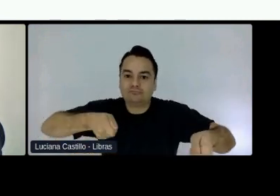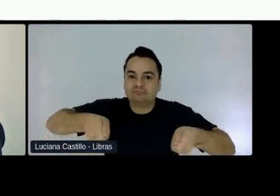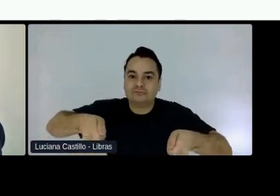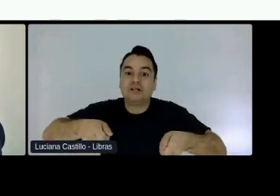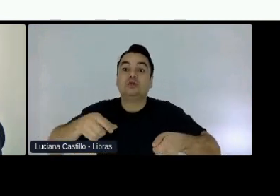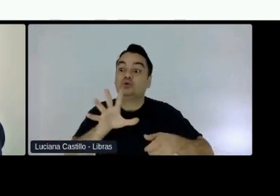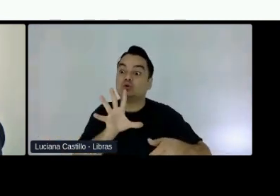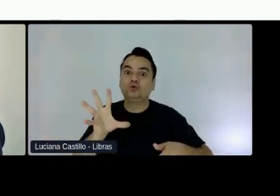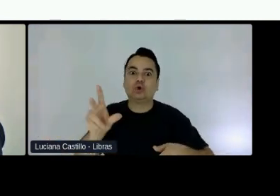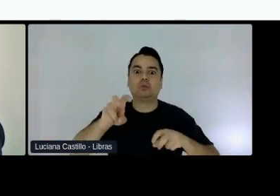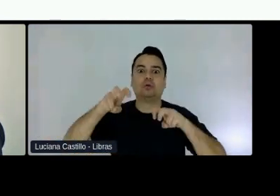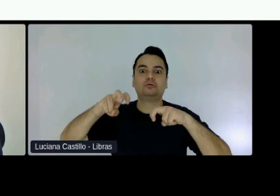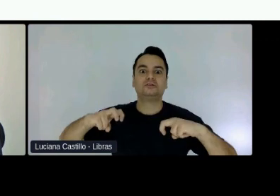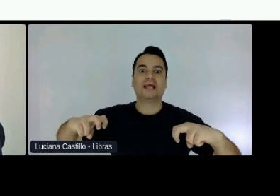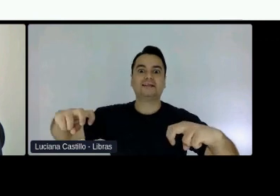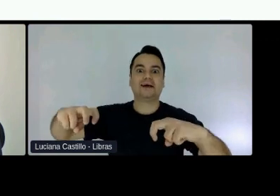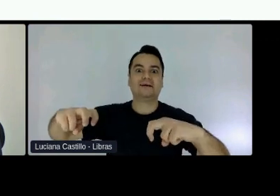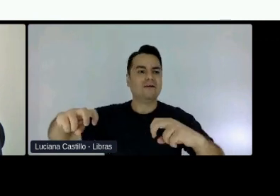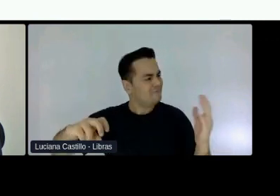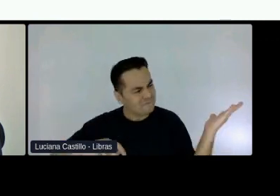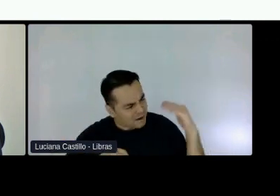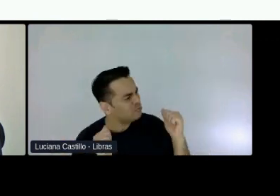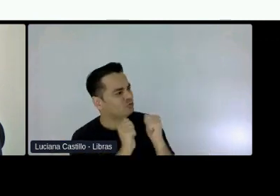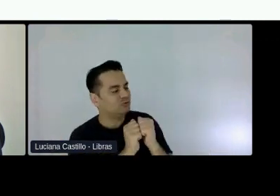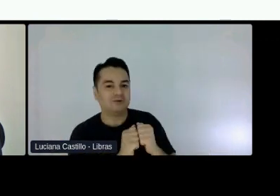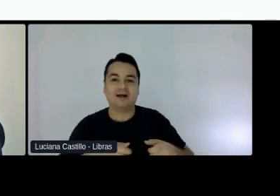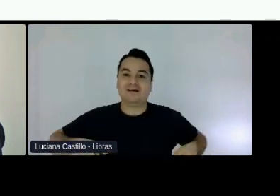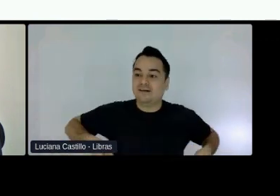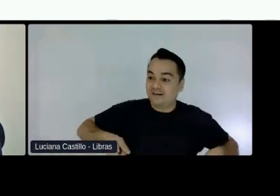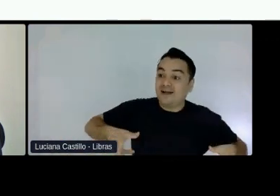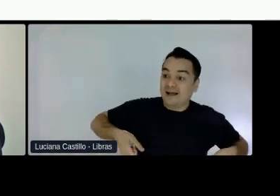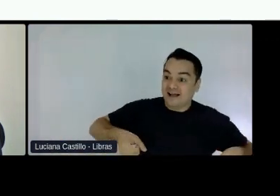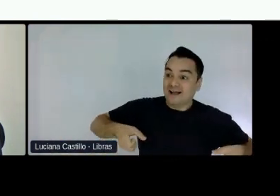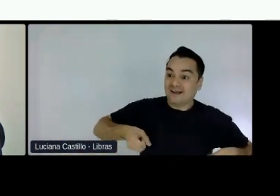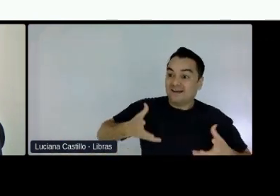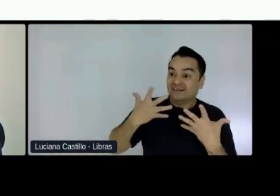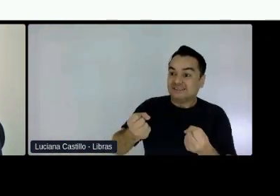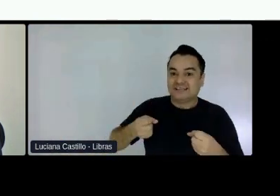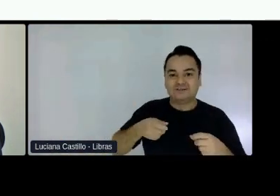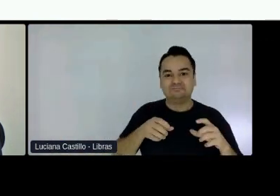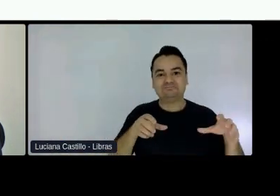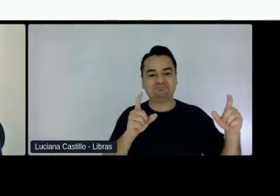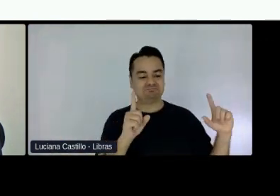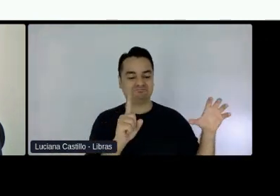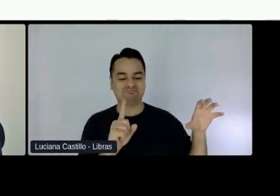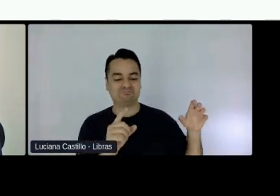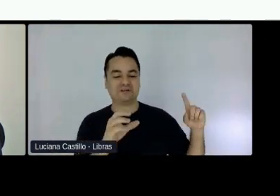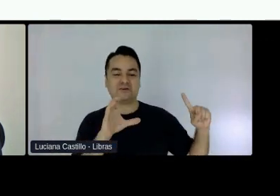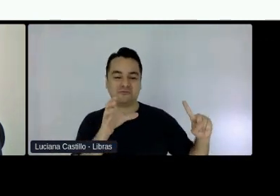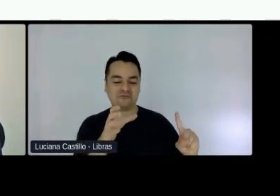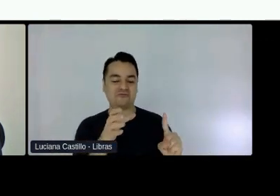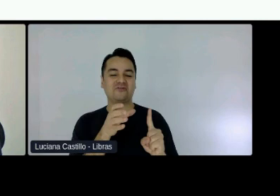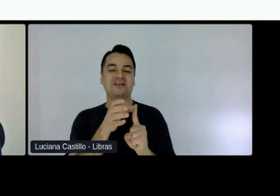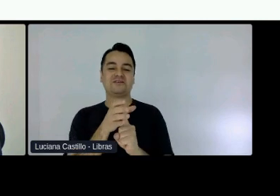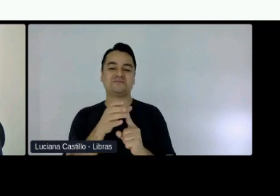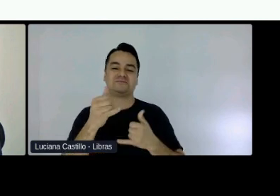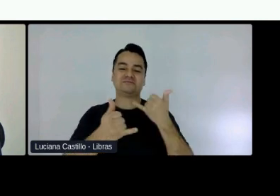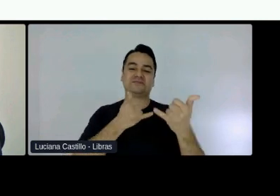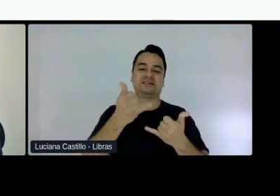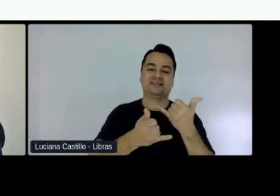sentado nas rodinhas, e aí ele vai lá e convida a criança na cadeira de rodas para brincar